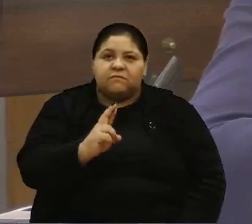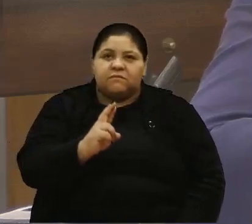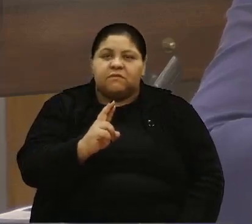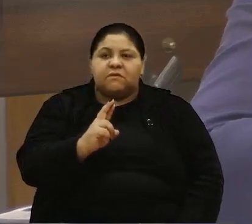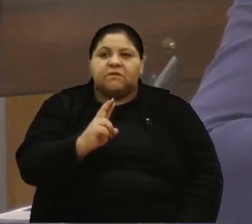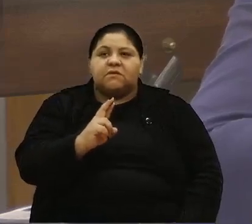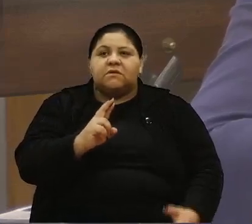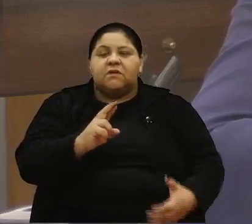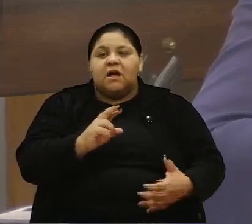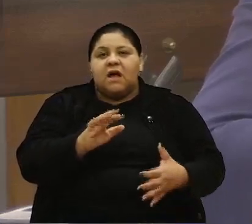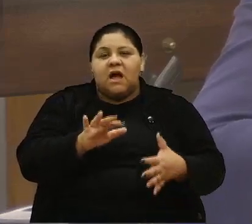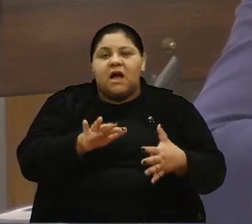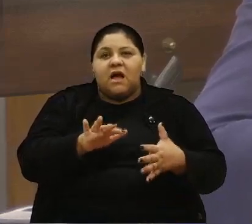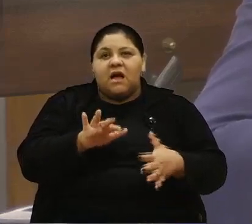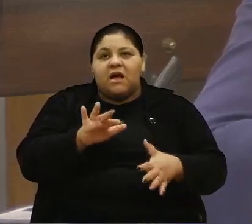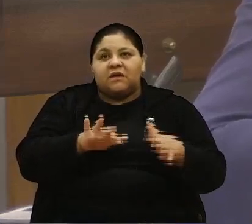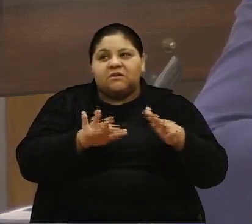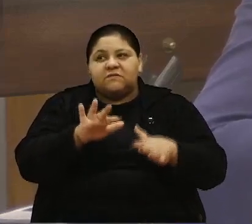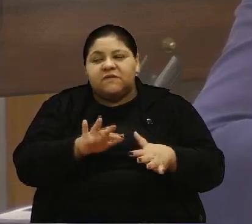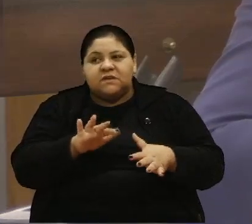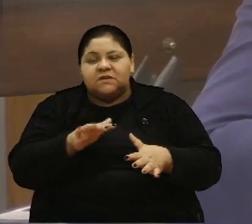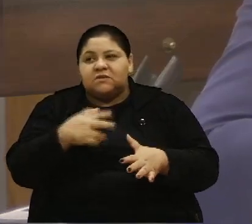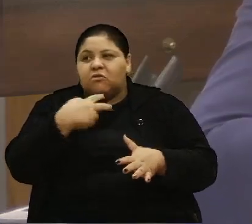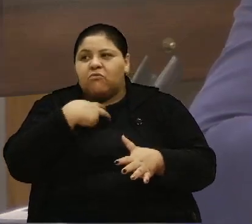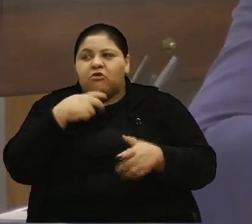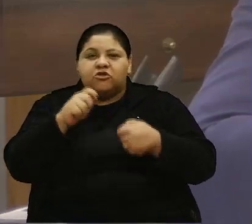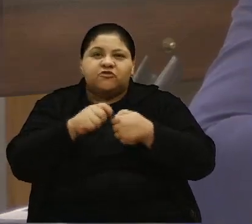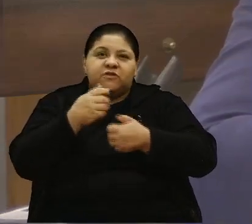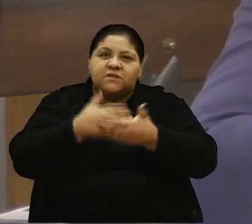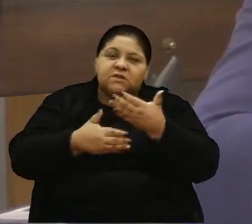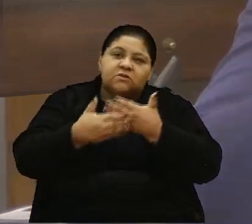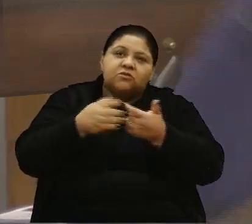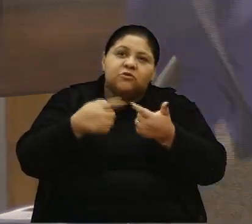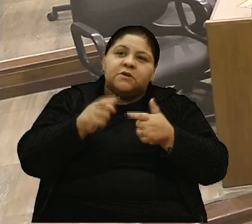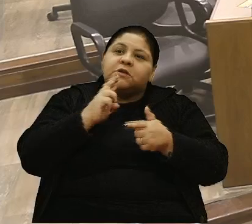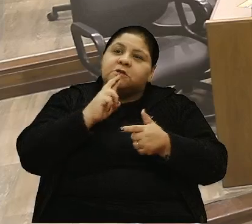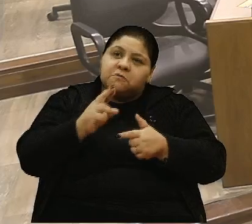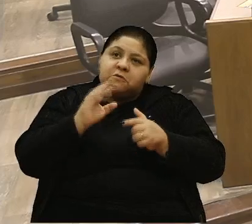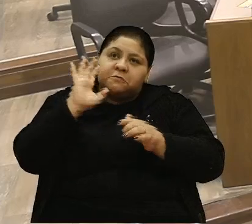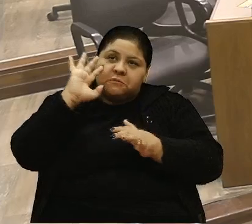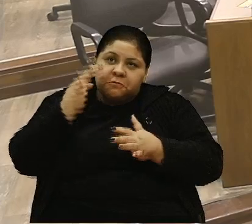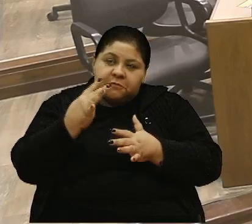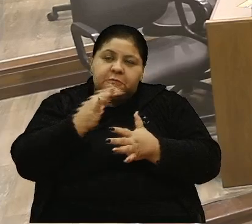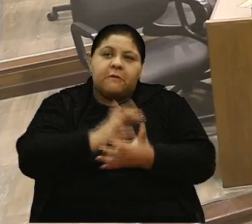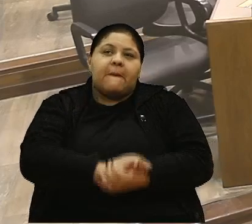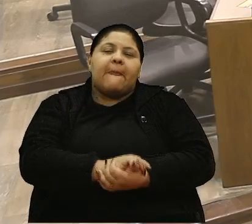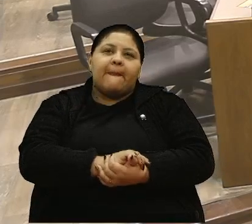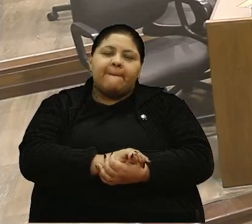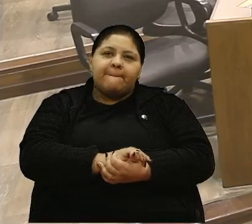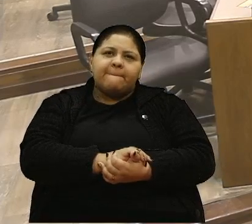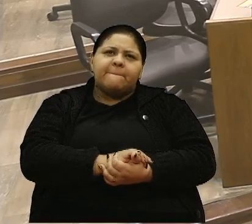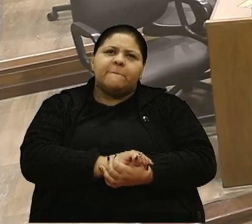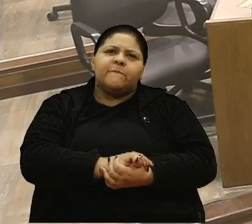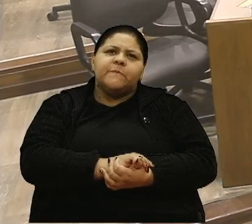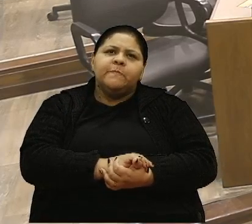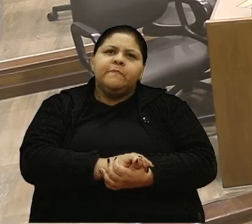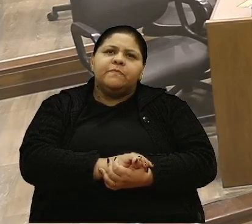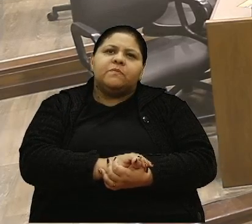tudo é possível, mas as respostas estão sendo dadas. Obrigado, vereador. E eu... Pequena parte, vereador Daniel. Fica assim meu